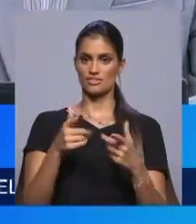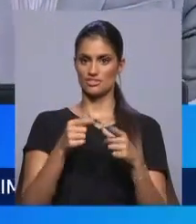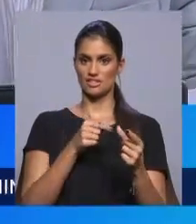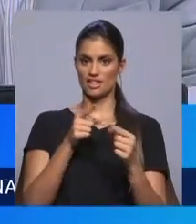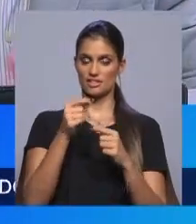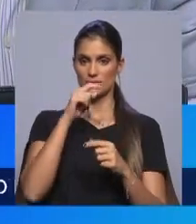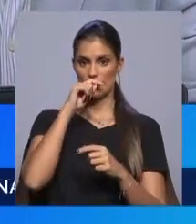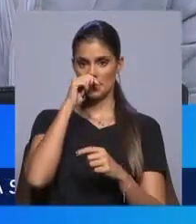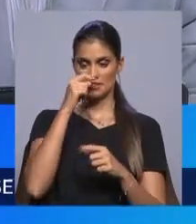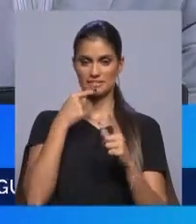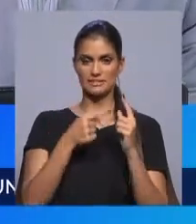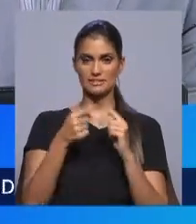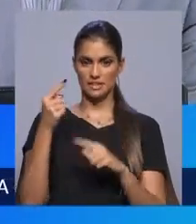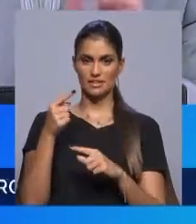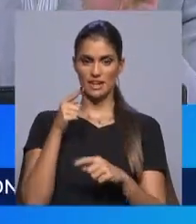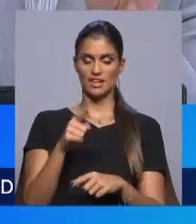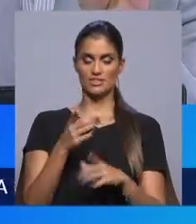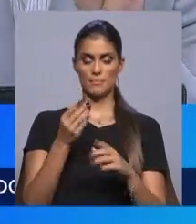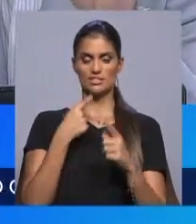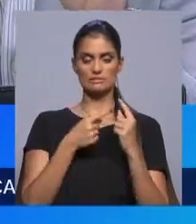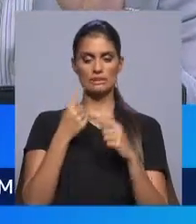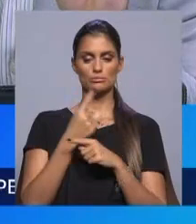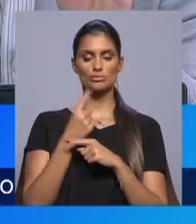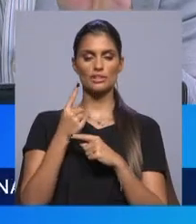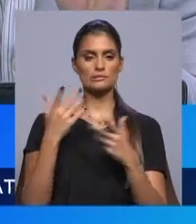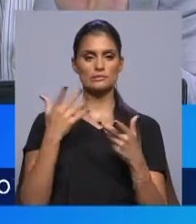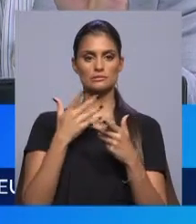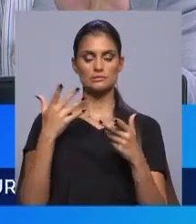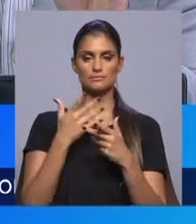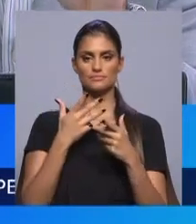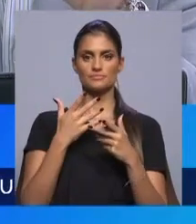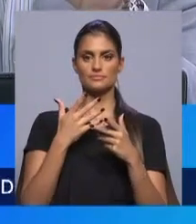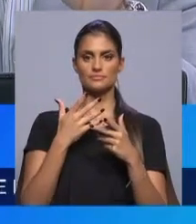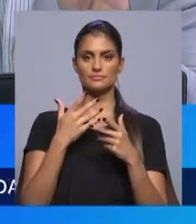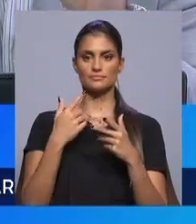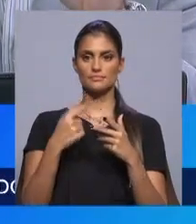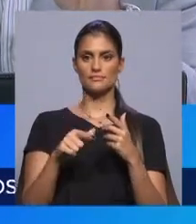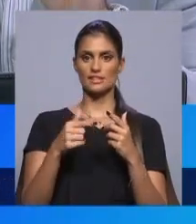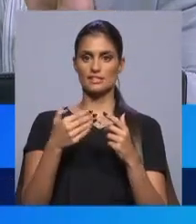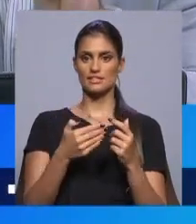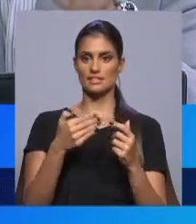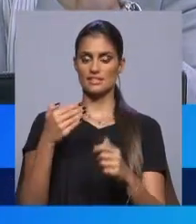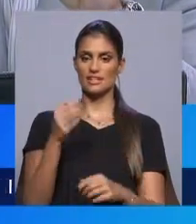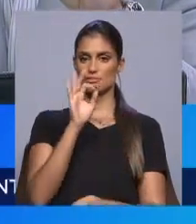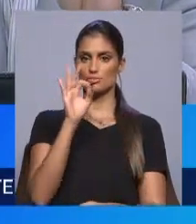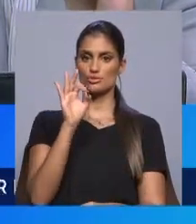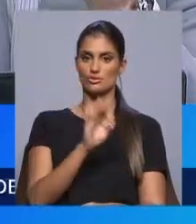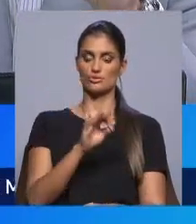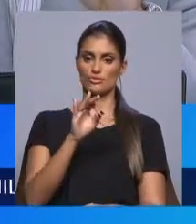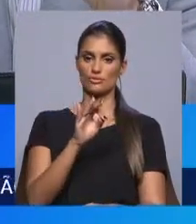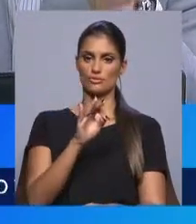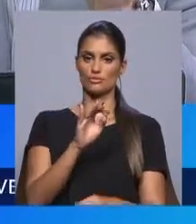mesmo já por si estranhas. Esta é ainda mais estranha. Porquê? Tem cerca de 77% da massa do